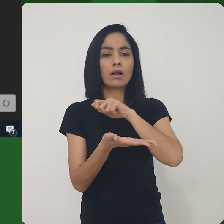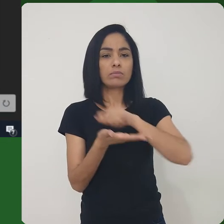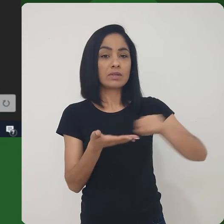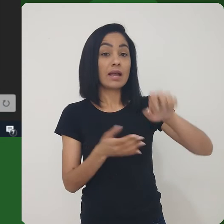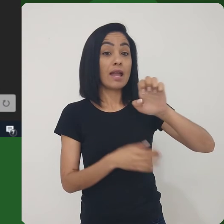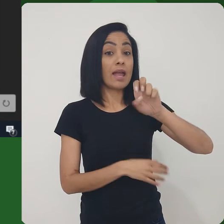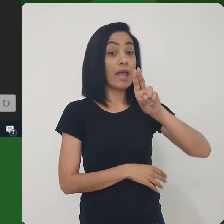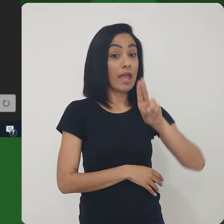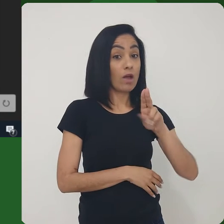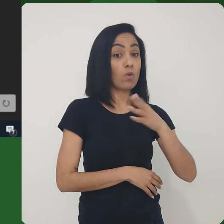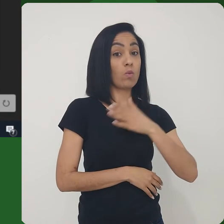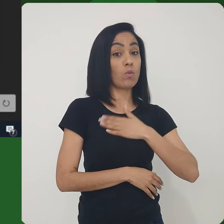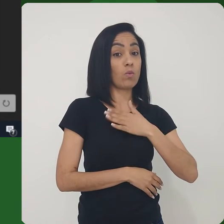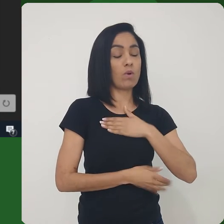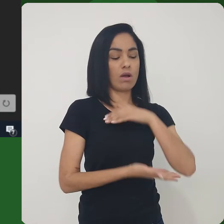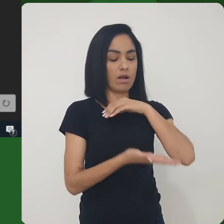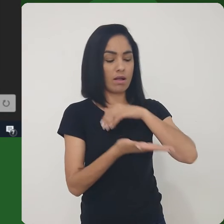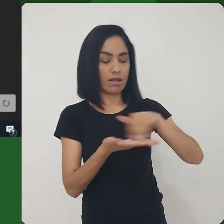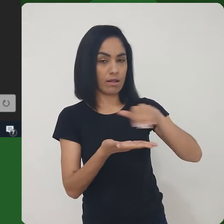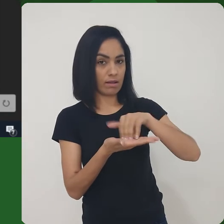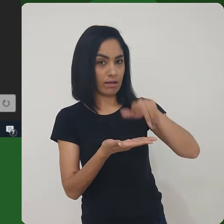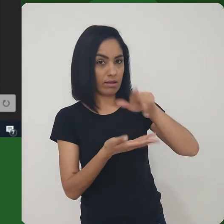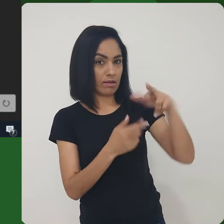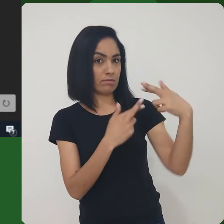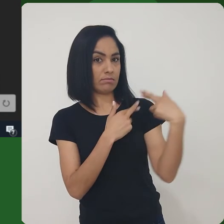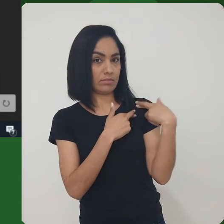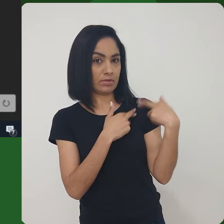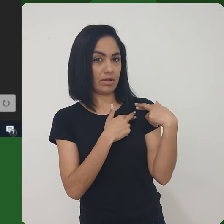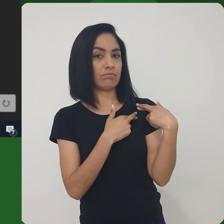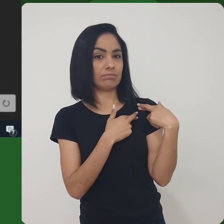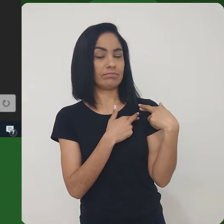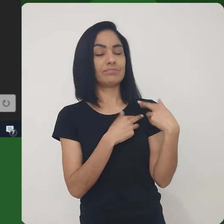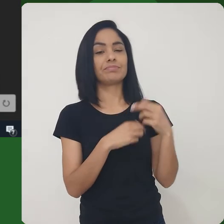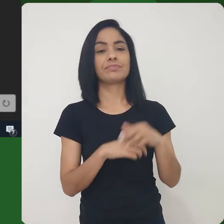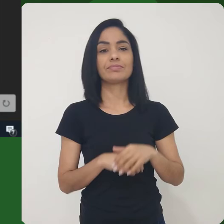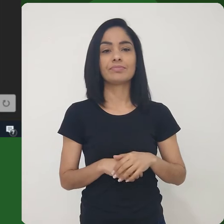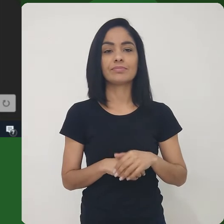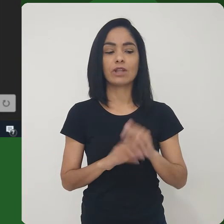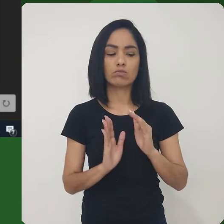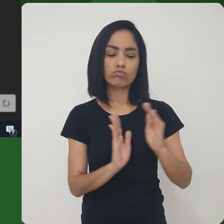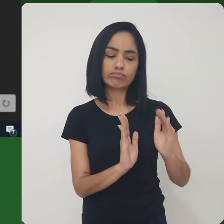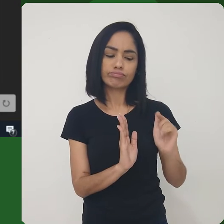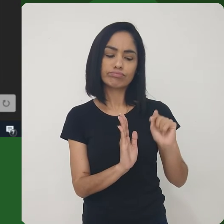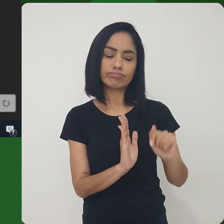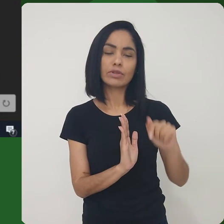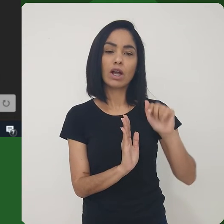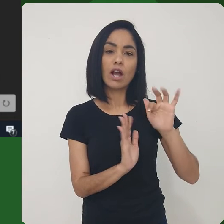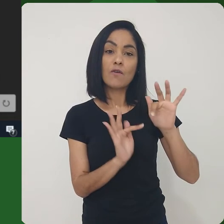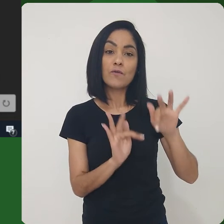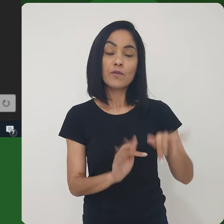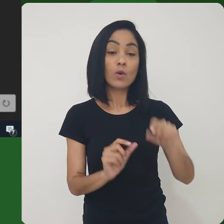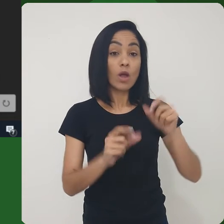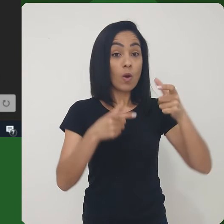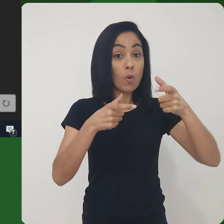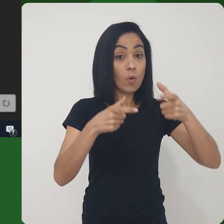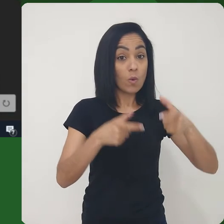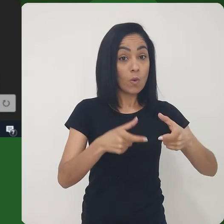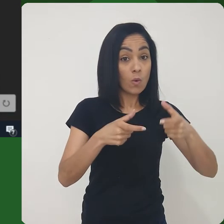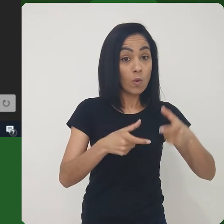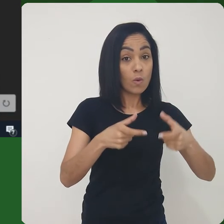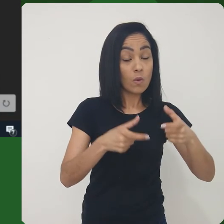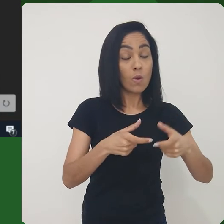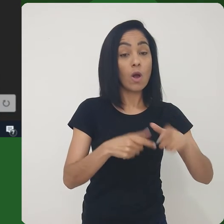senhor presidente. Esse eu, né? Eu lavrei a ata, é o caso, é o secretário. Aí dá um espaçamento, vem